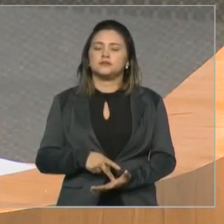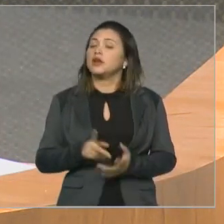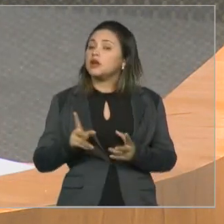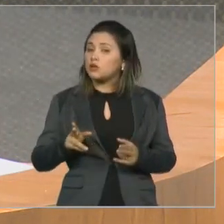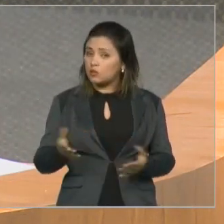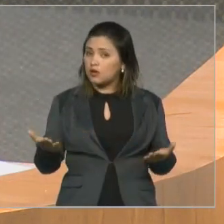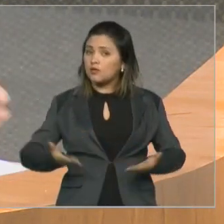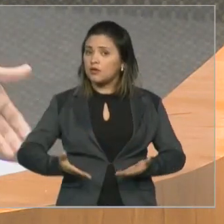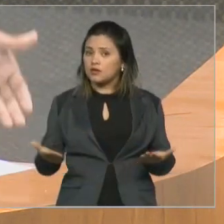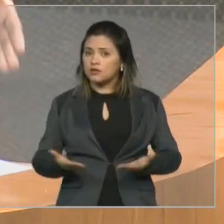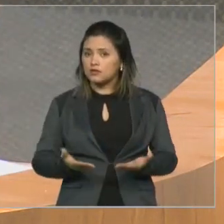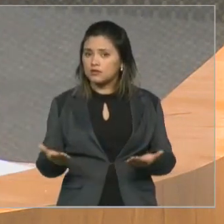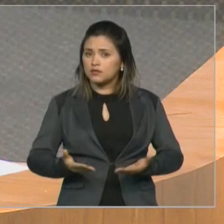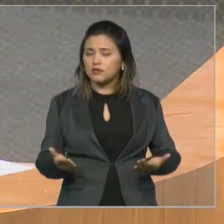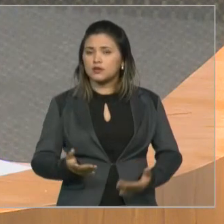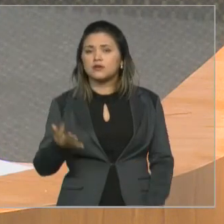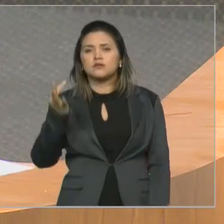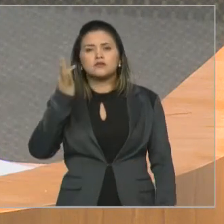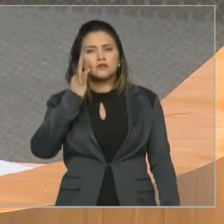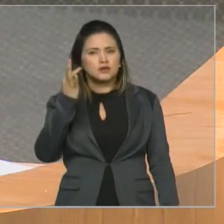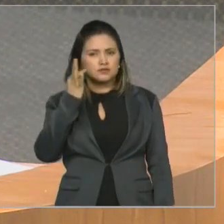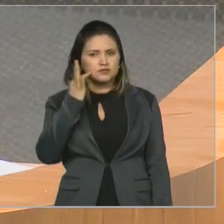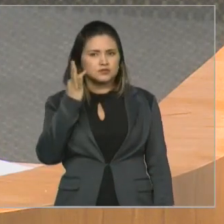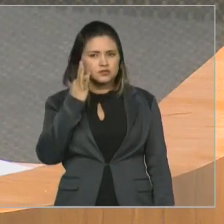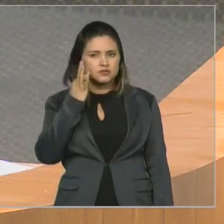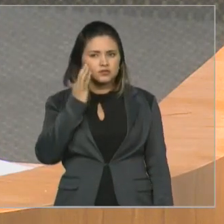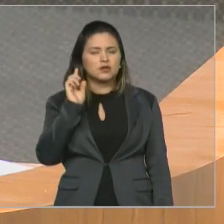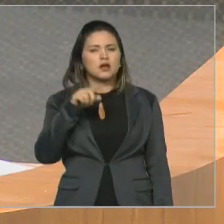governo da propaganda, o governo da enganação.